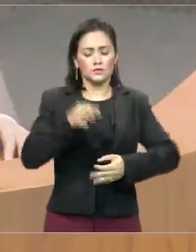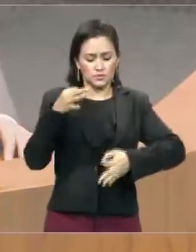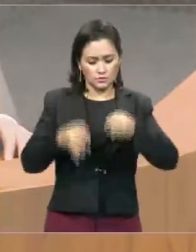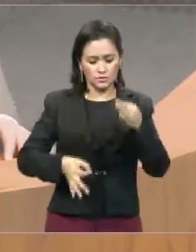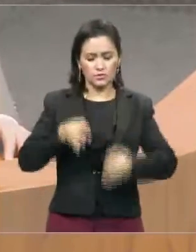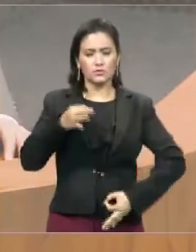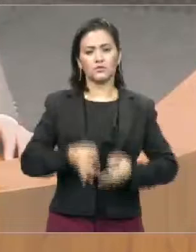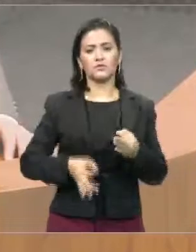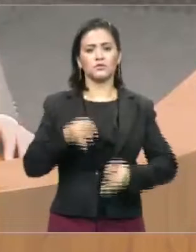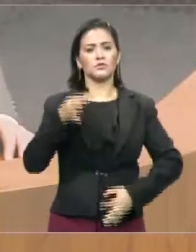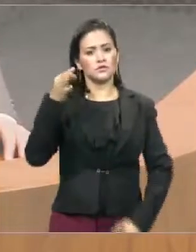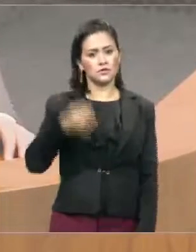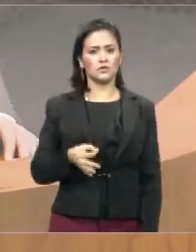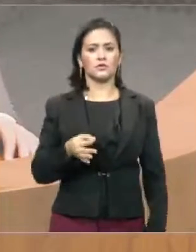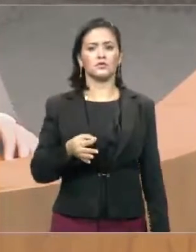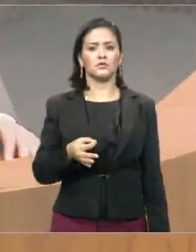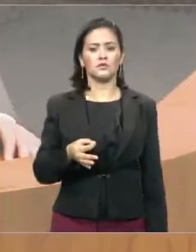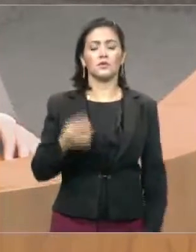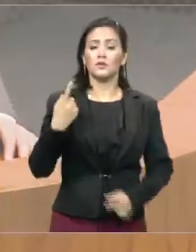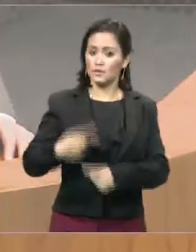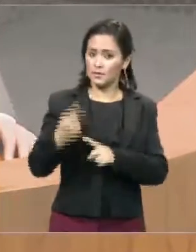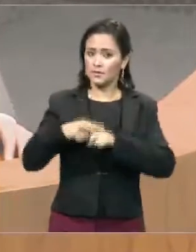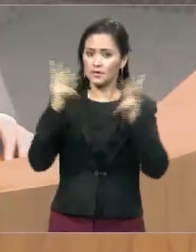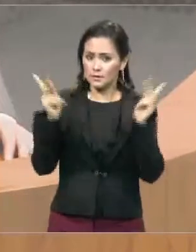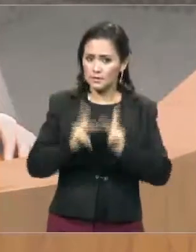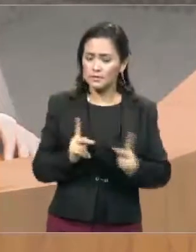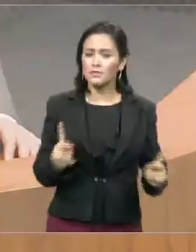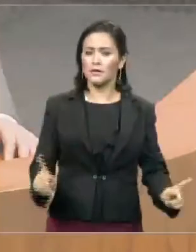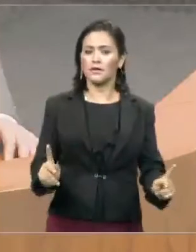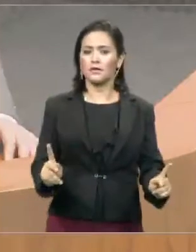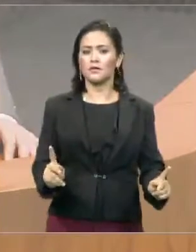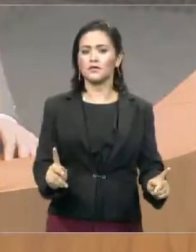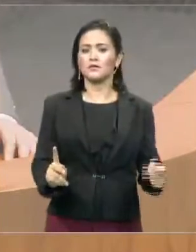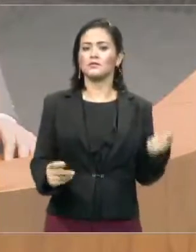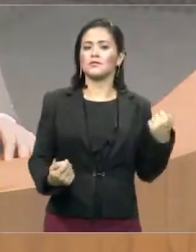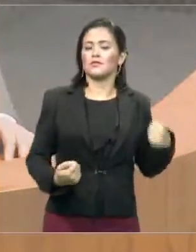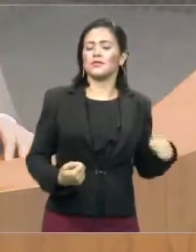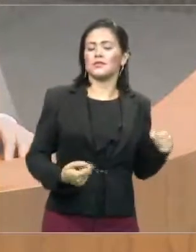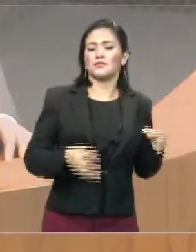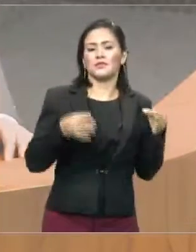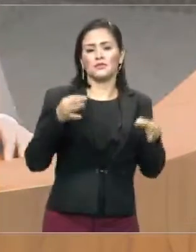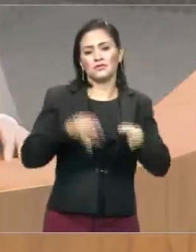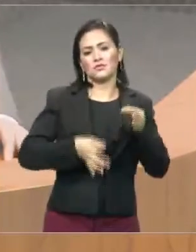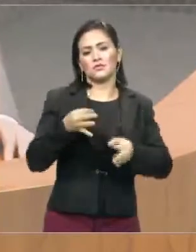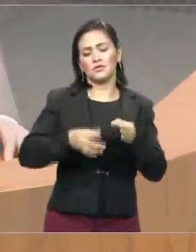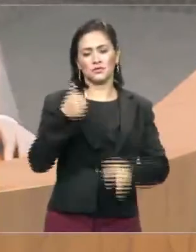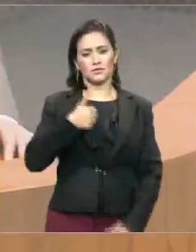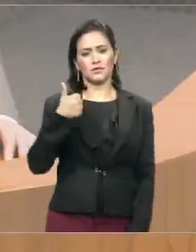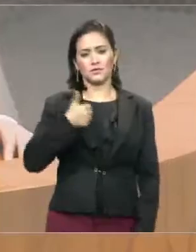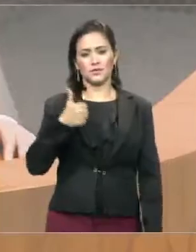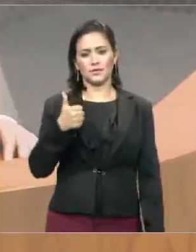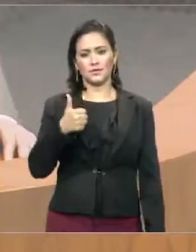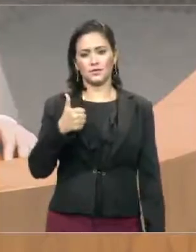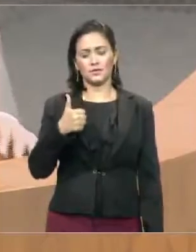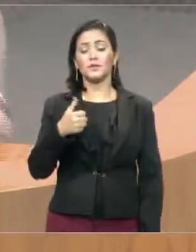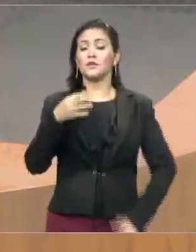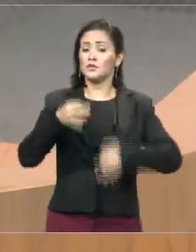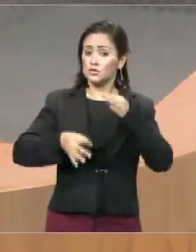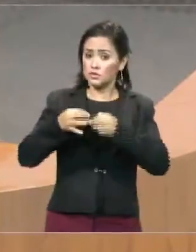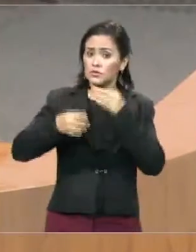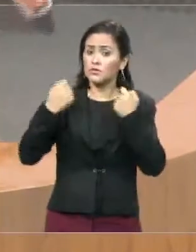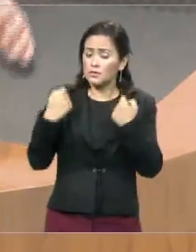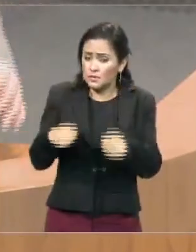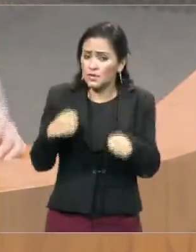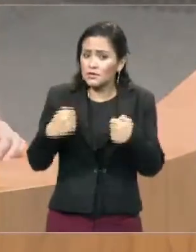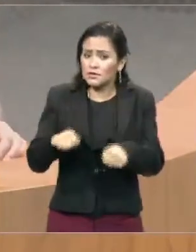justiça. Porque a paz é fruto da justiça. E a justiça precisa funcionar. Todo